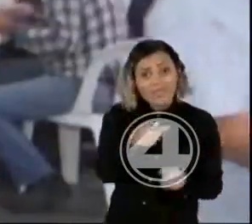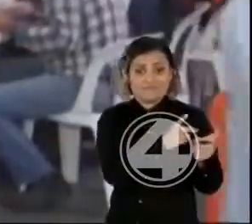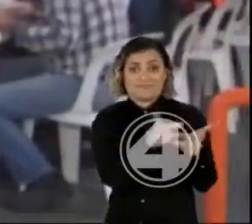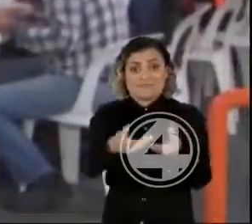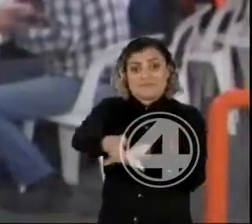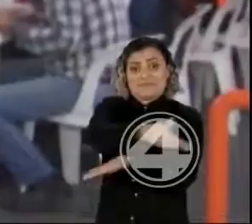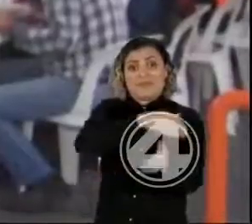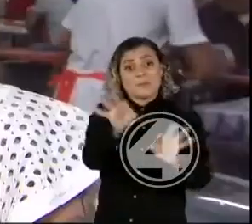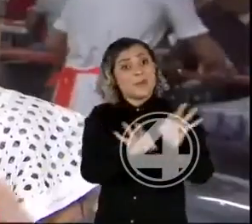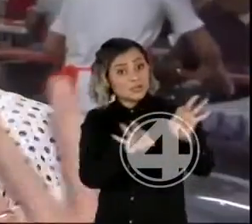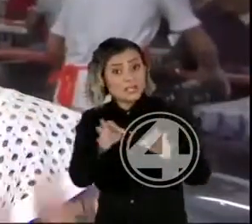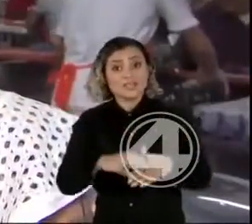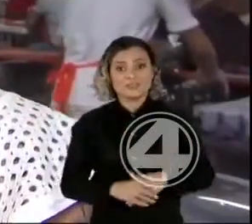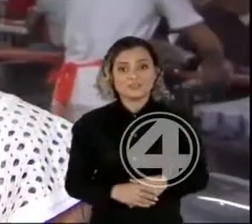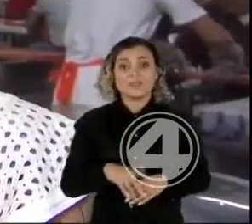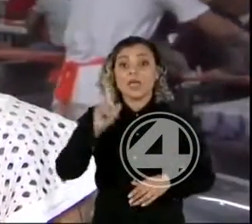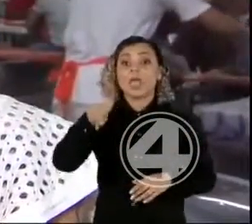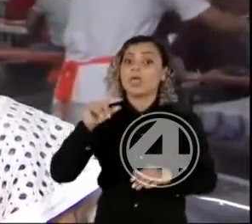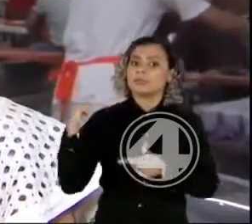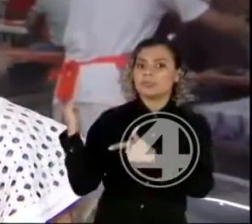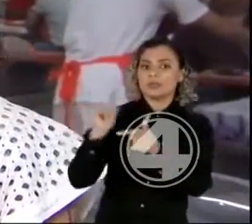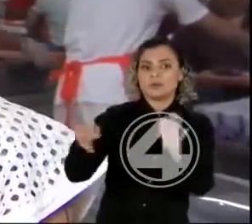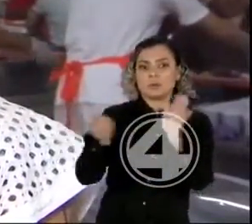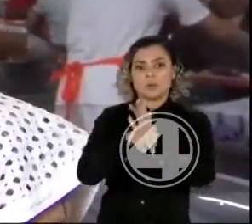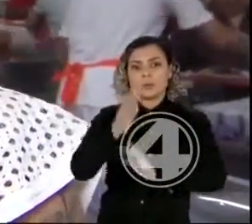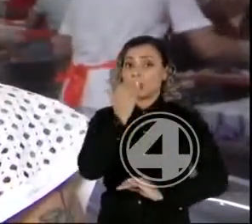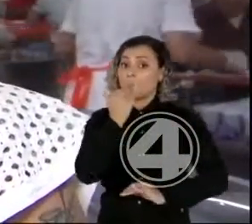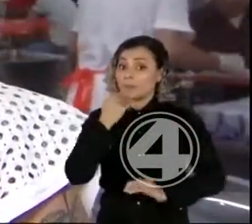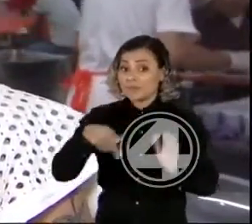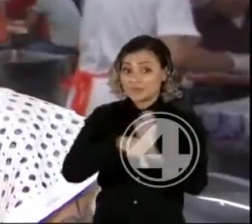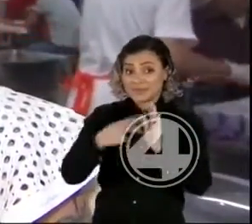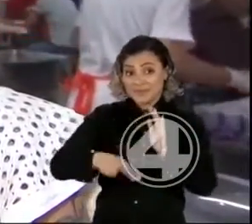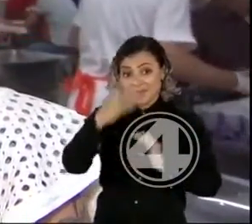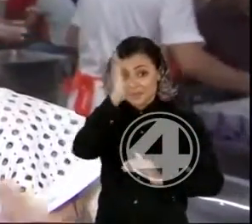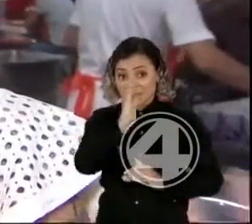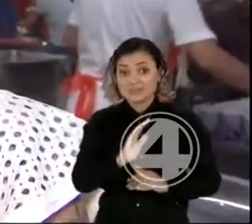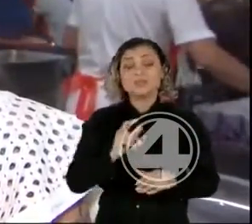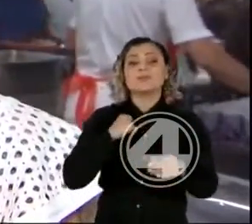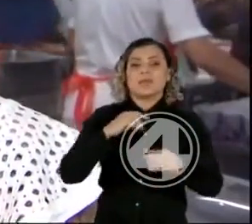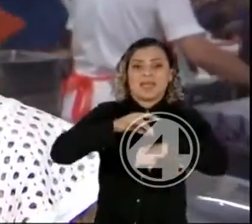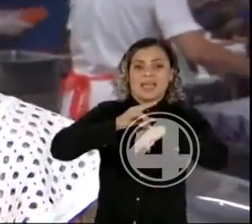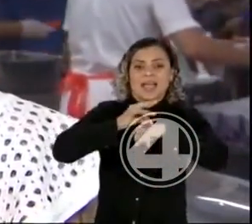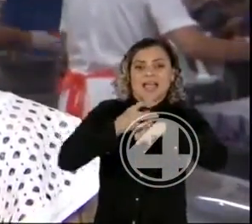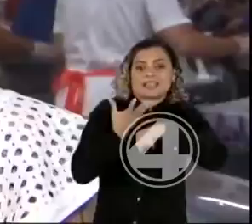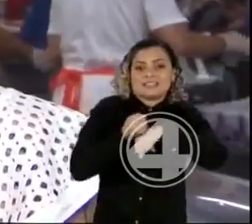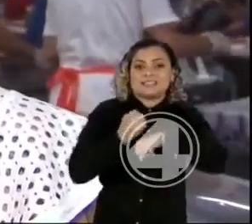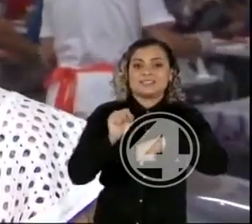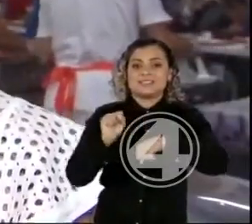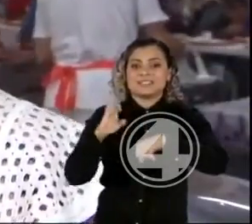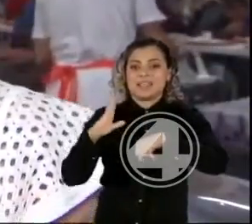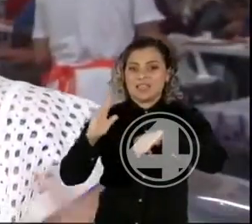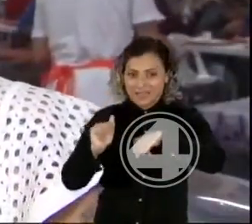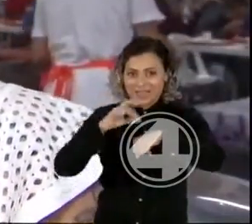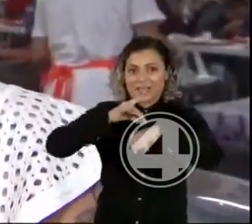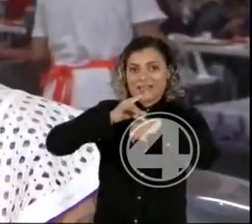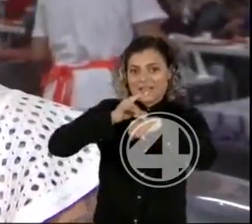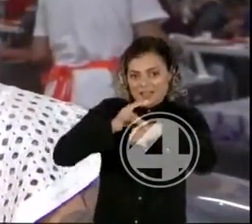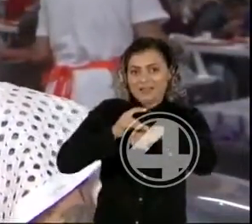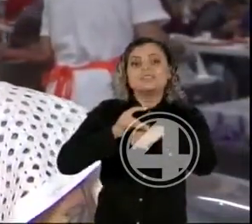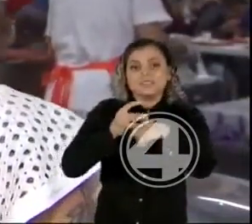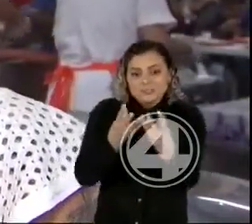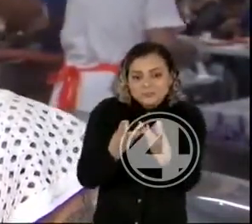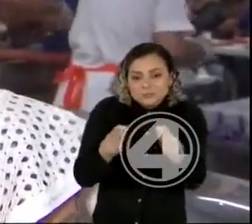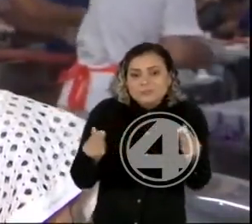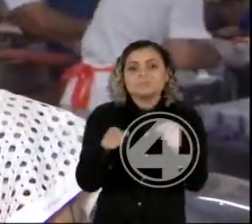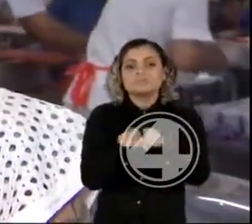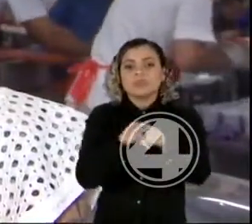parte desse projeto. É um clássico da cozinha brasileira, carne seca tem de norte a sul. Eu quis trazer algo